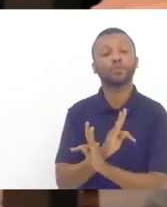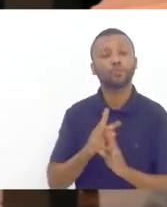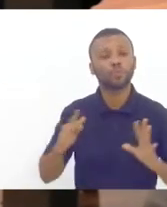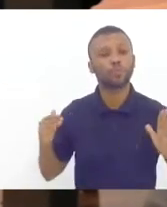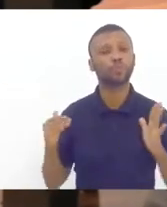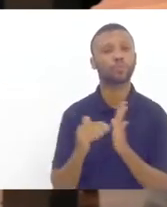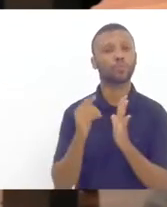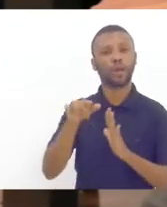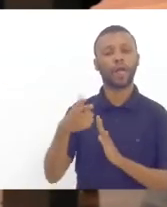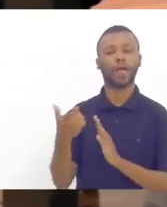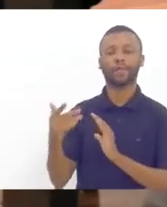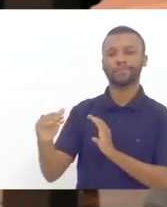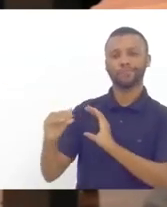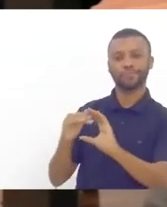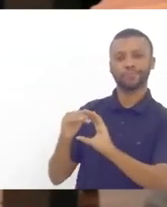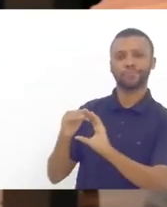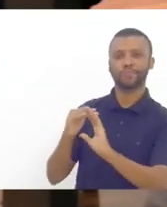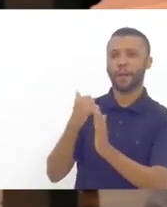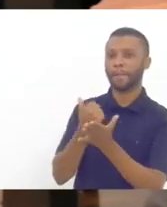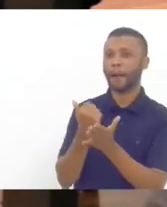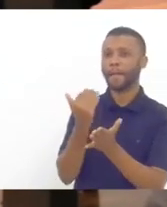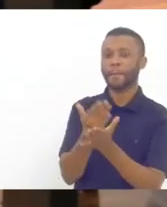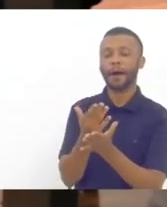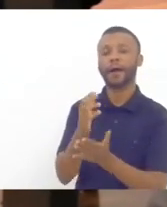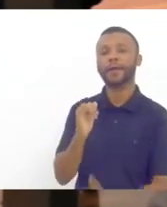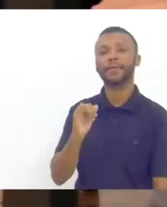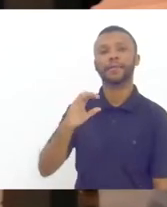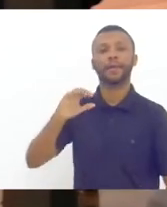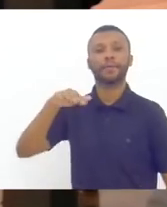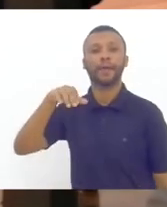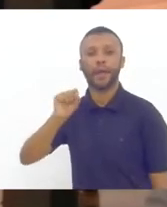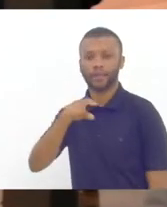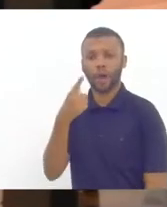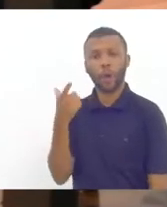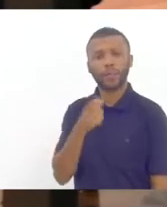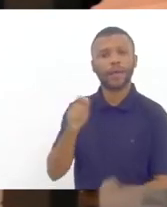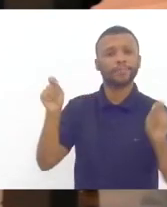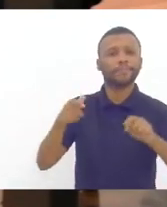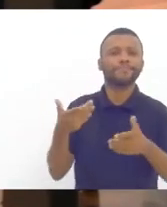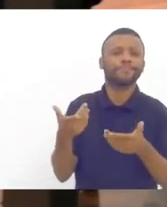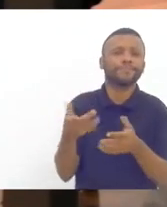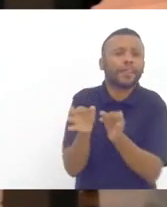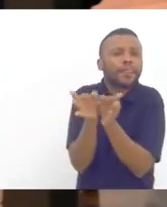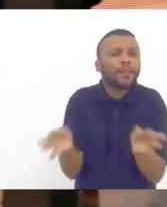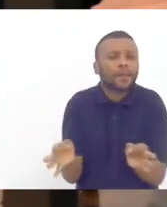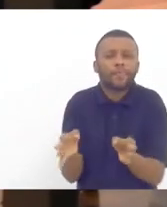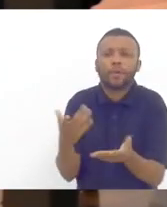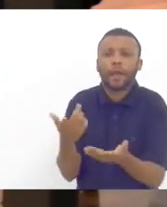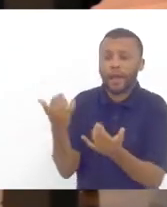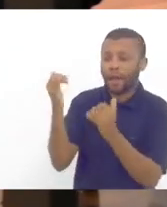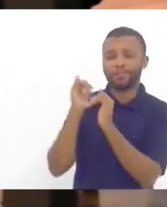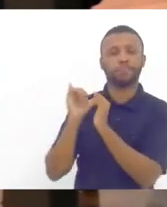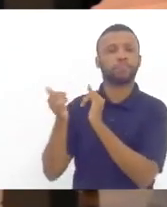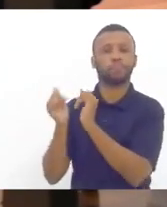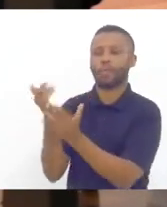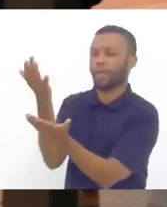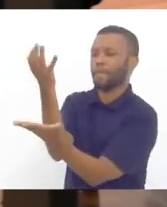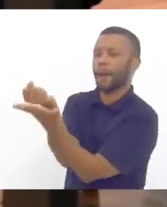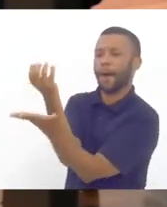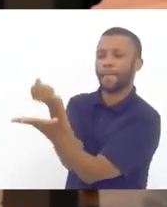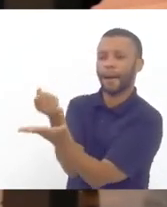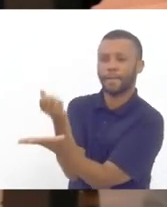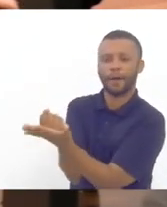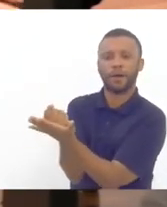municípios pela repartição do ICMS. Então, é muito simples, a gente consegue baixar essas informações e ter acesso a todos os